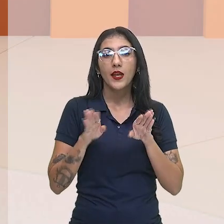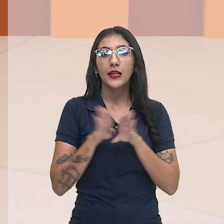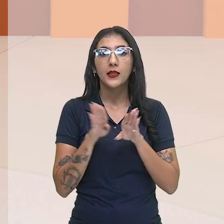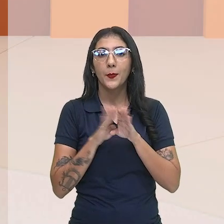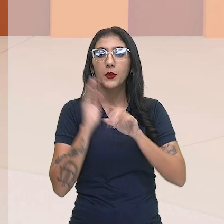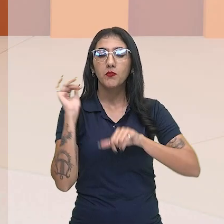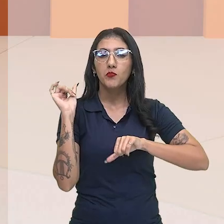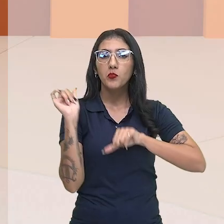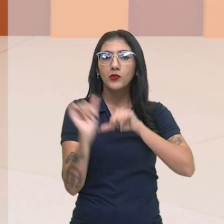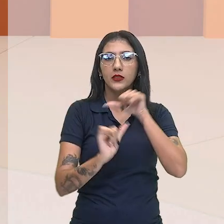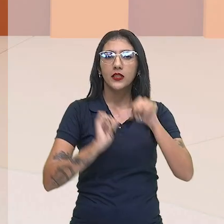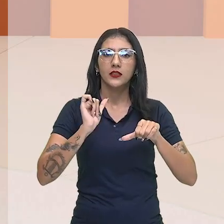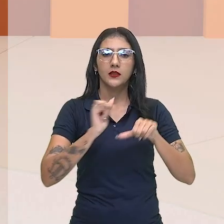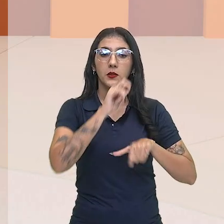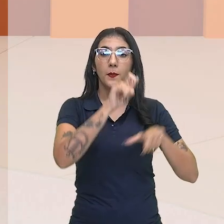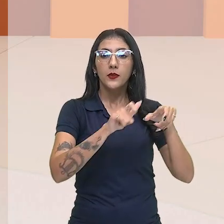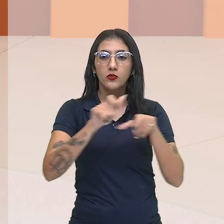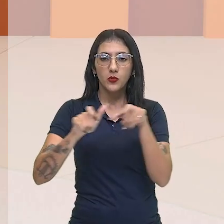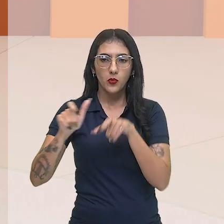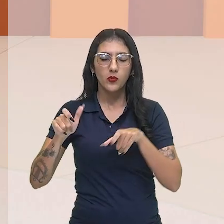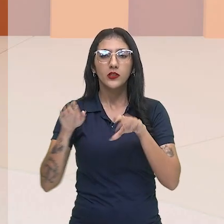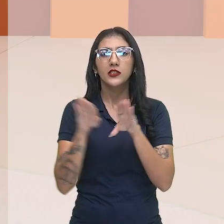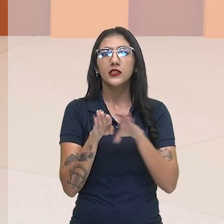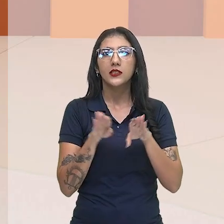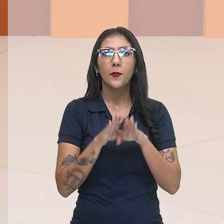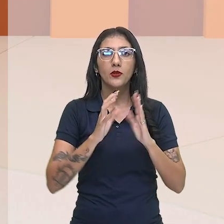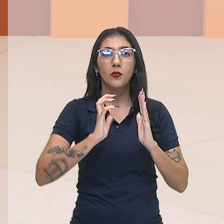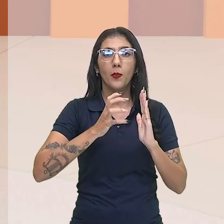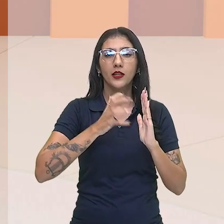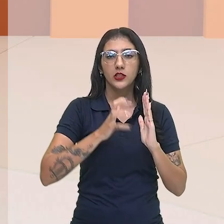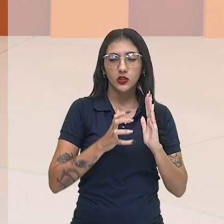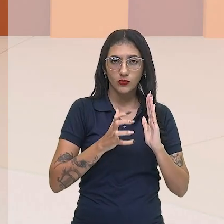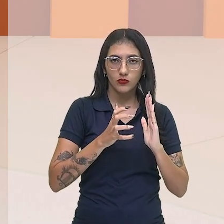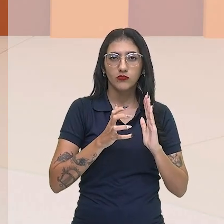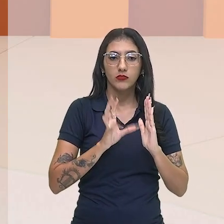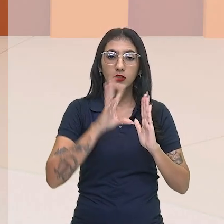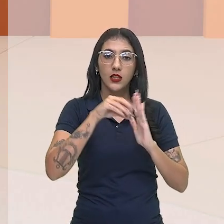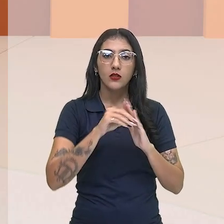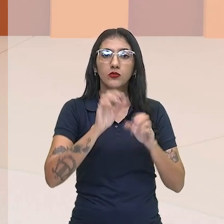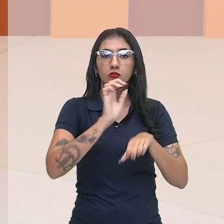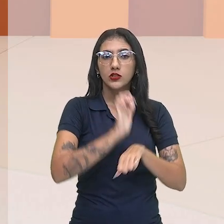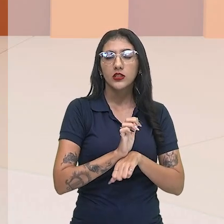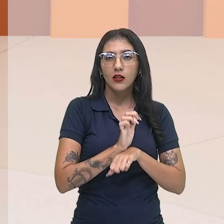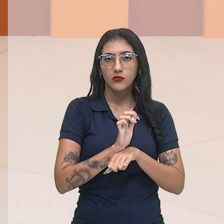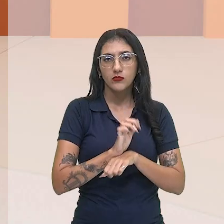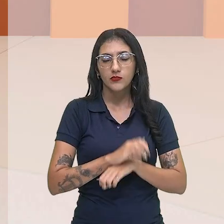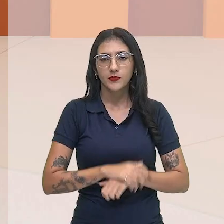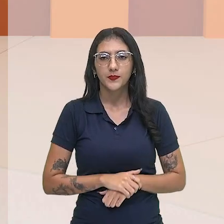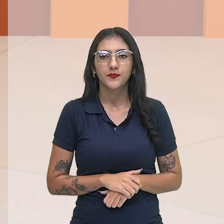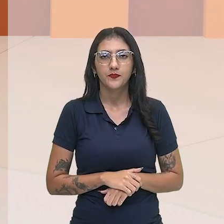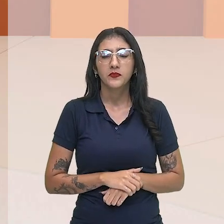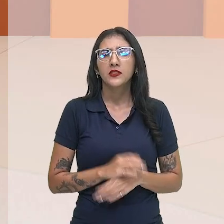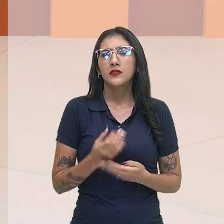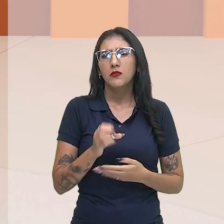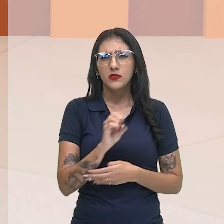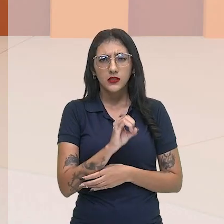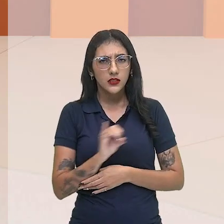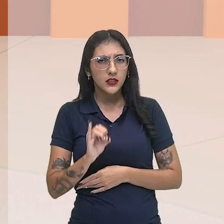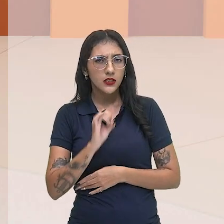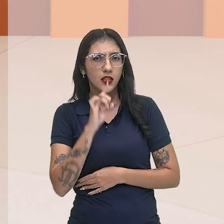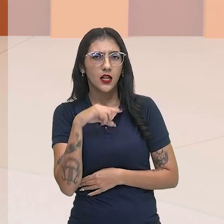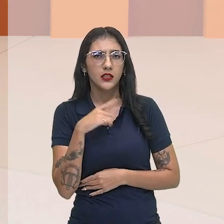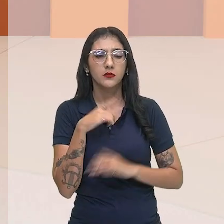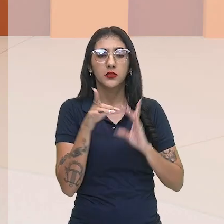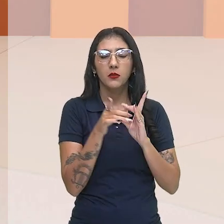das pessoas e dos partidos no governo do Estado. Sim, se é uma democracia, nós